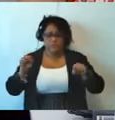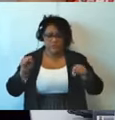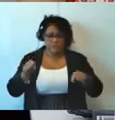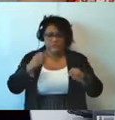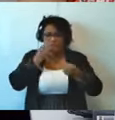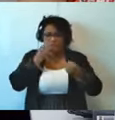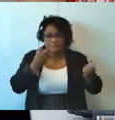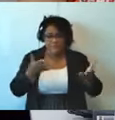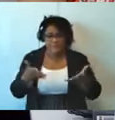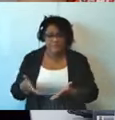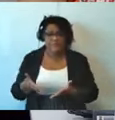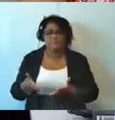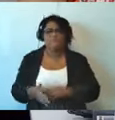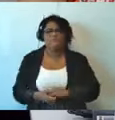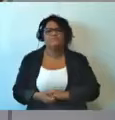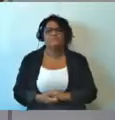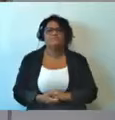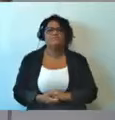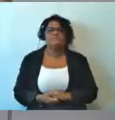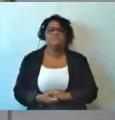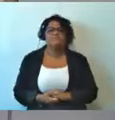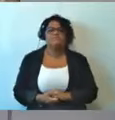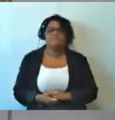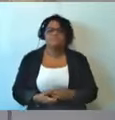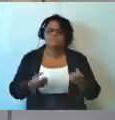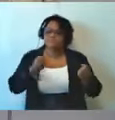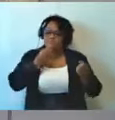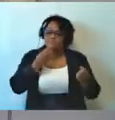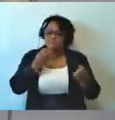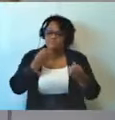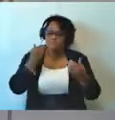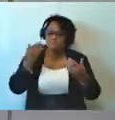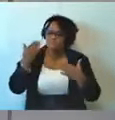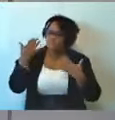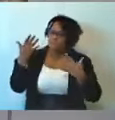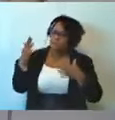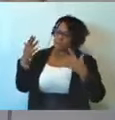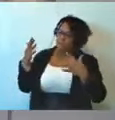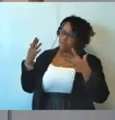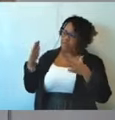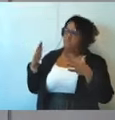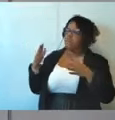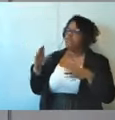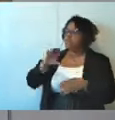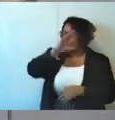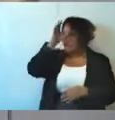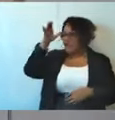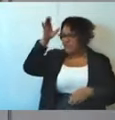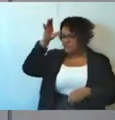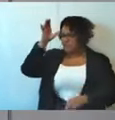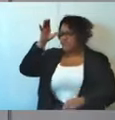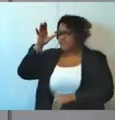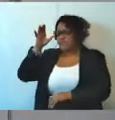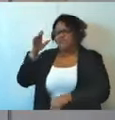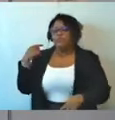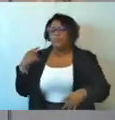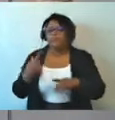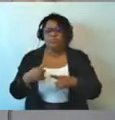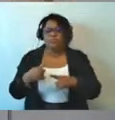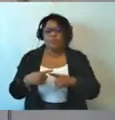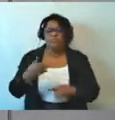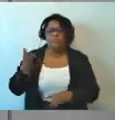nossa a todos. Quero parabenizar a Câmara pela atitude, porque no passado não consegui mobilizar os colegas para